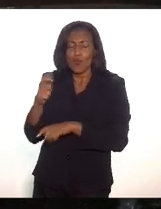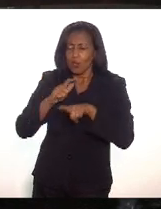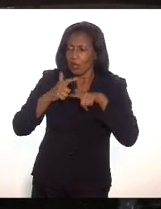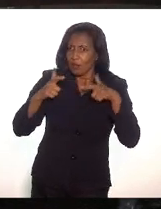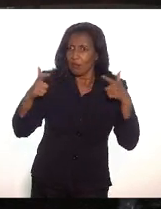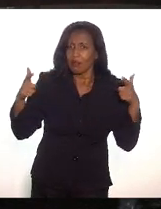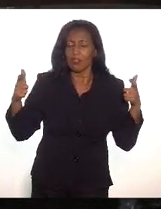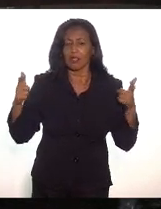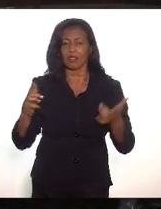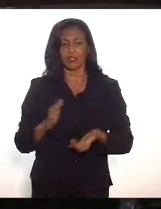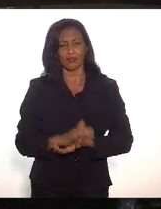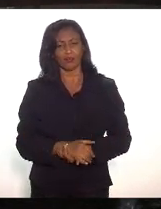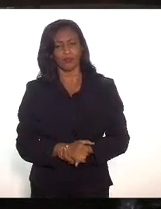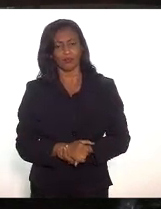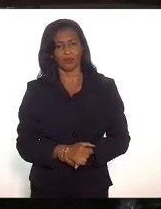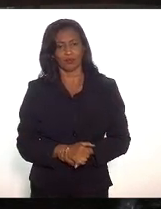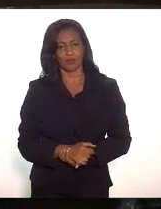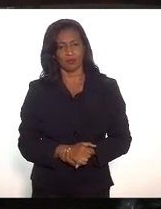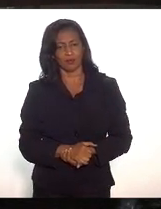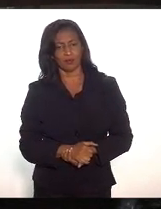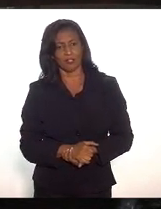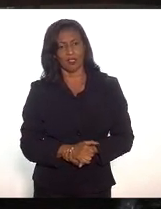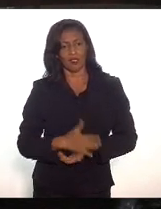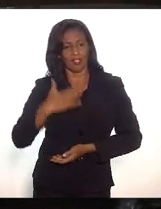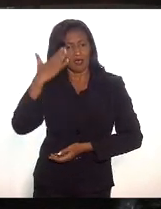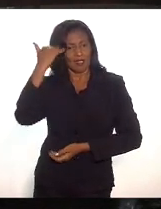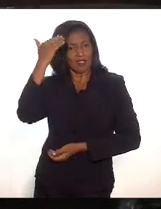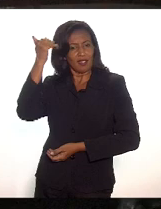grande, as famosas